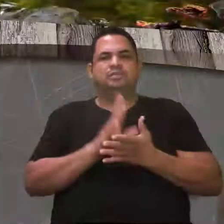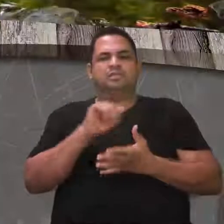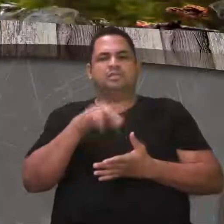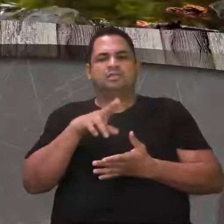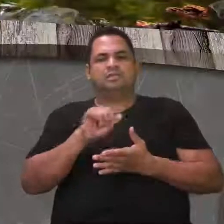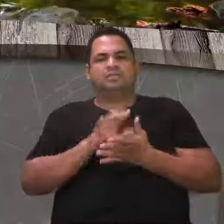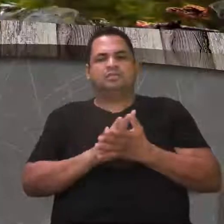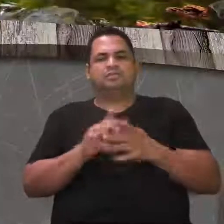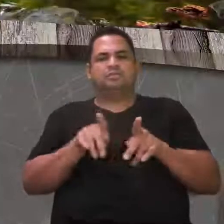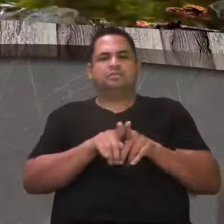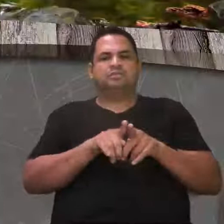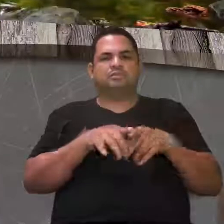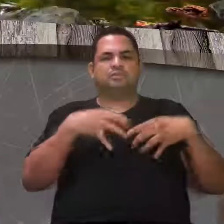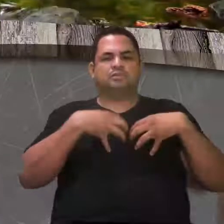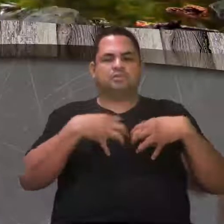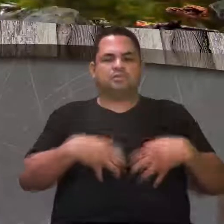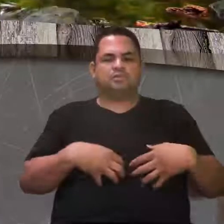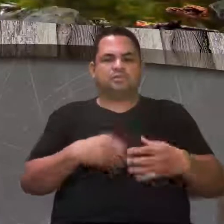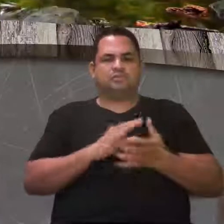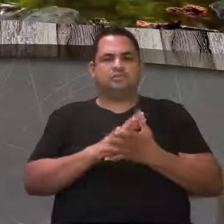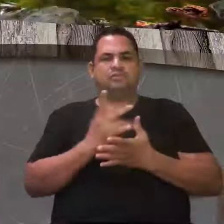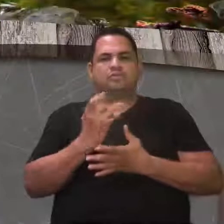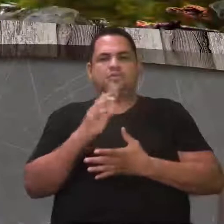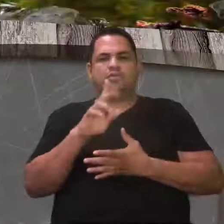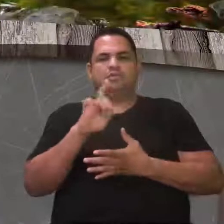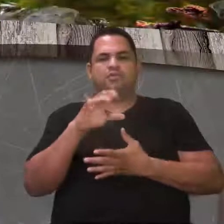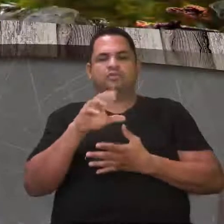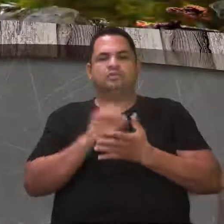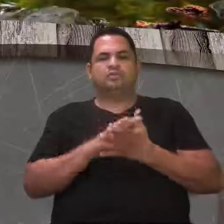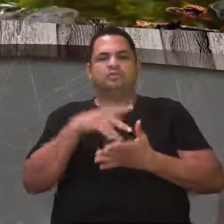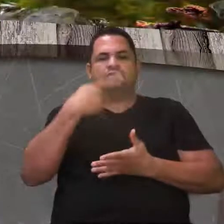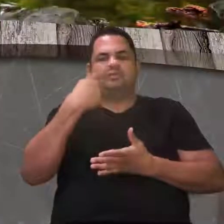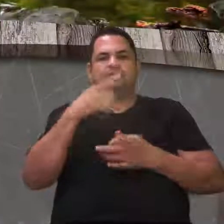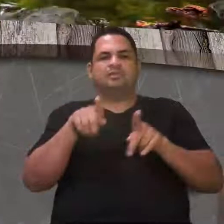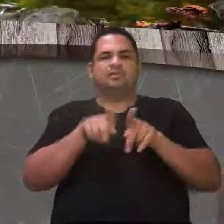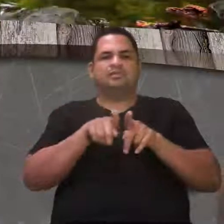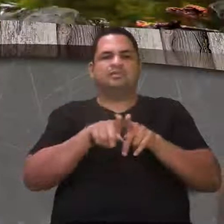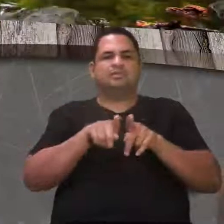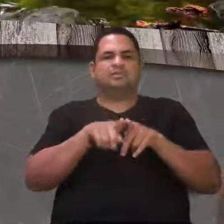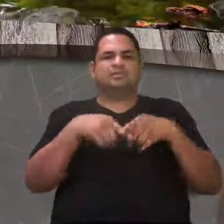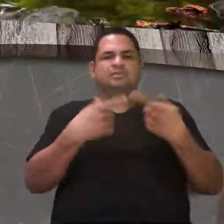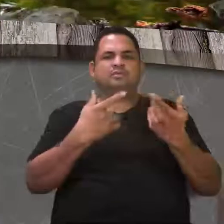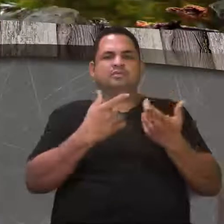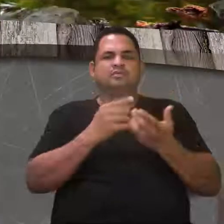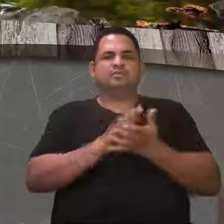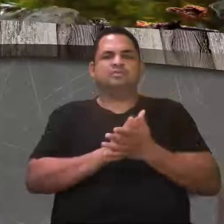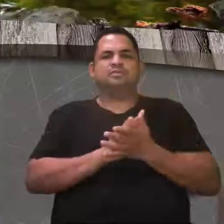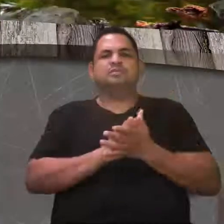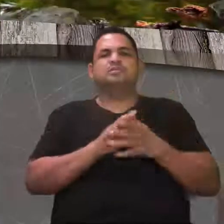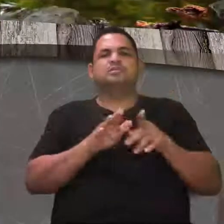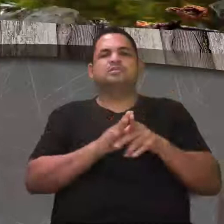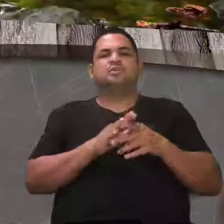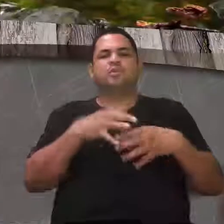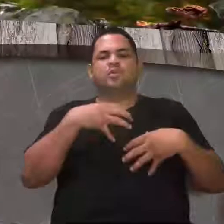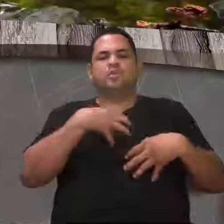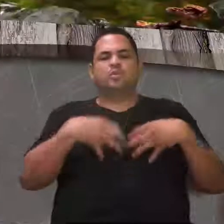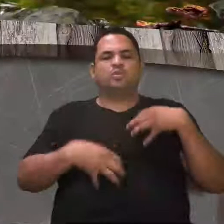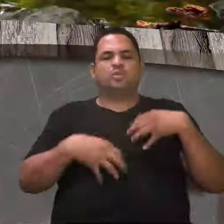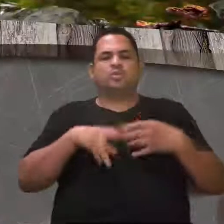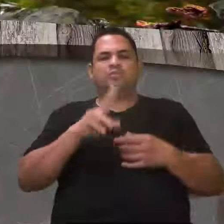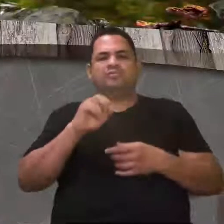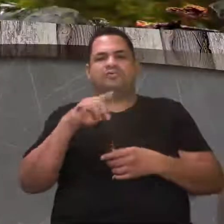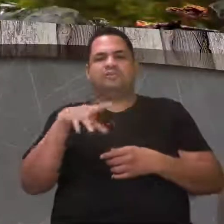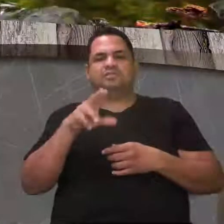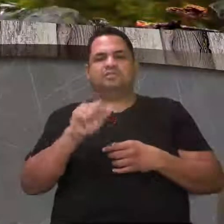Analogias, órgãos análogos e órgãos homólogos, tá bom? E falamos também dos órgãos vestigiais,